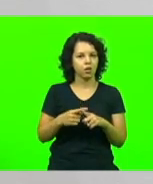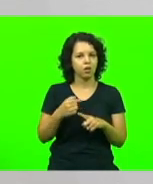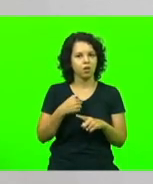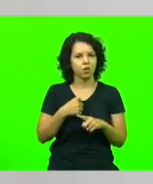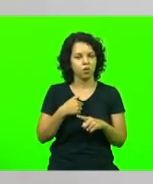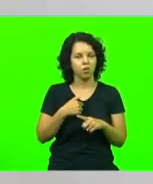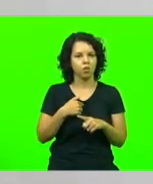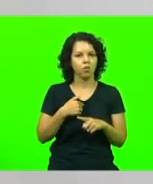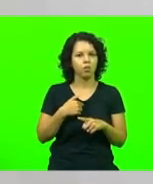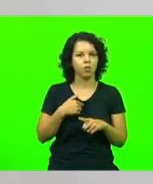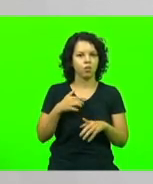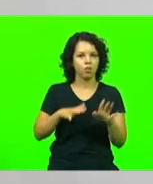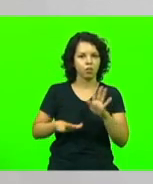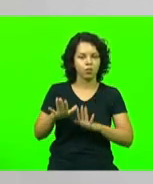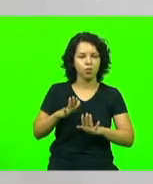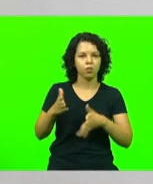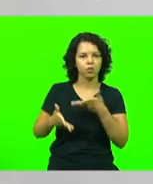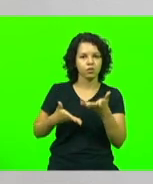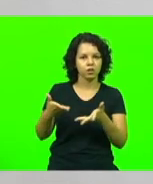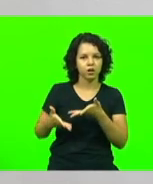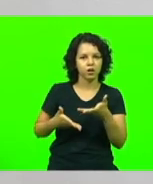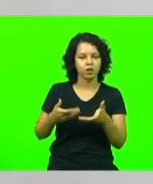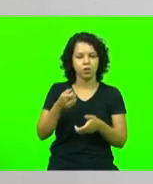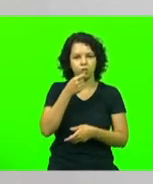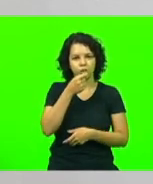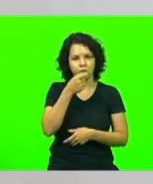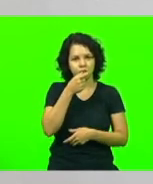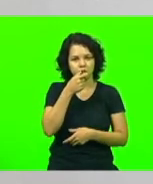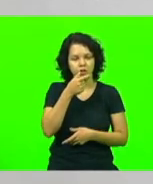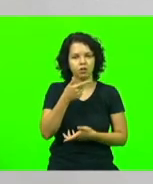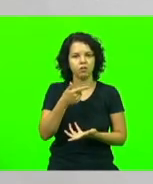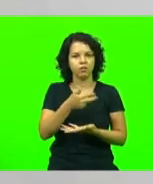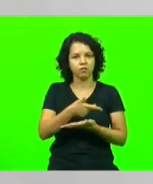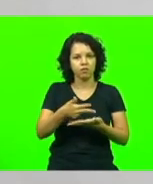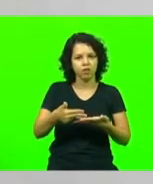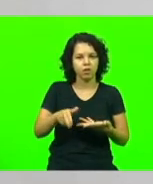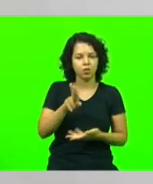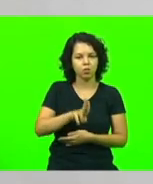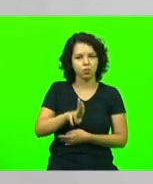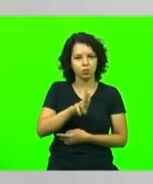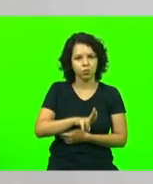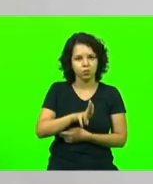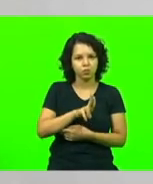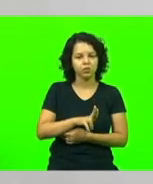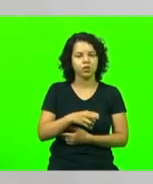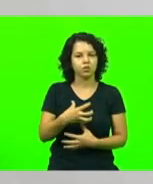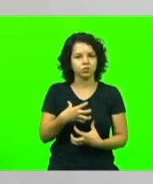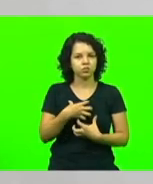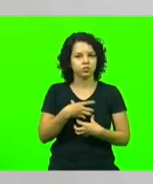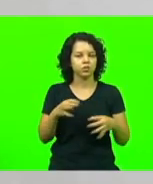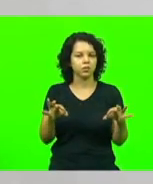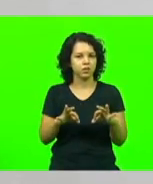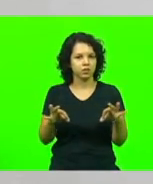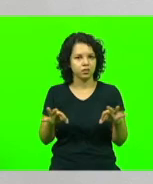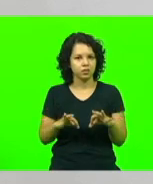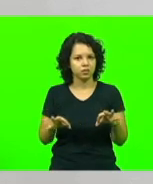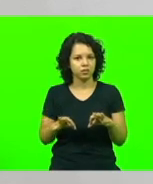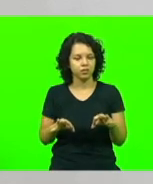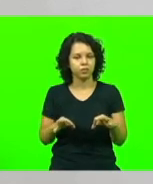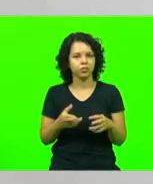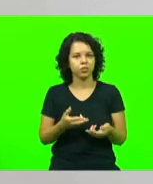a cloroquina, a azitromicina, ivermectina. Então, fui completamente assintomático mesmo. E por uma questão de